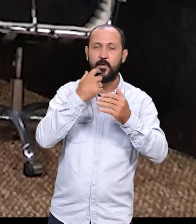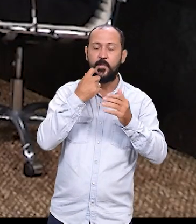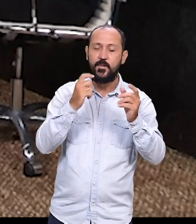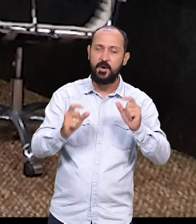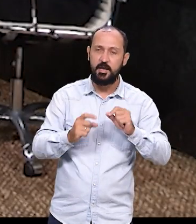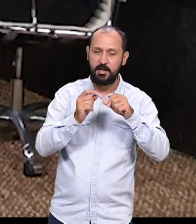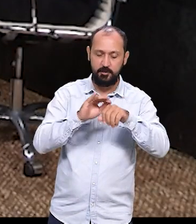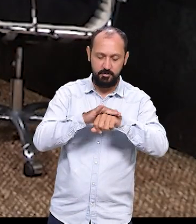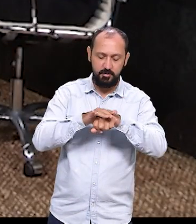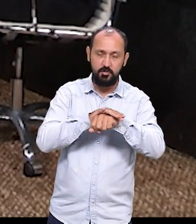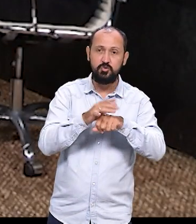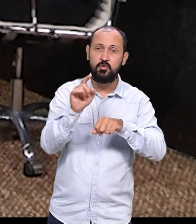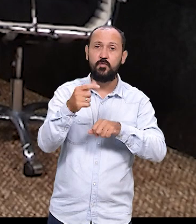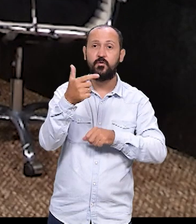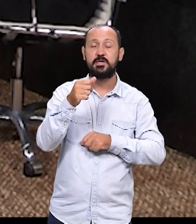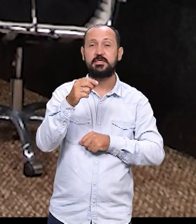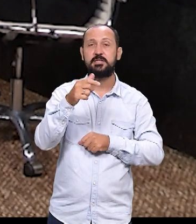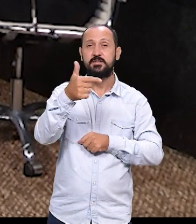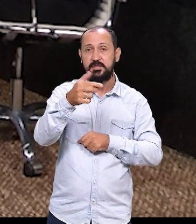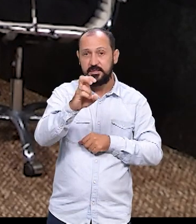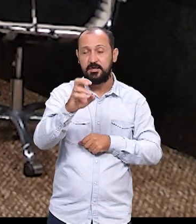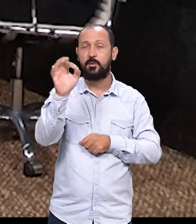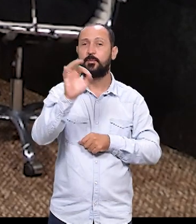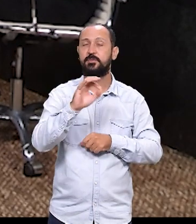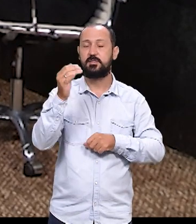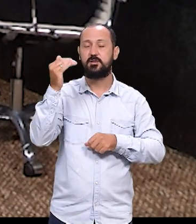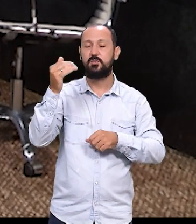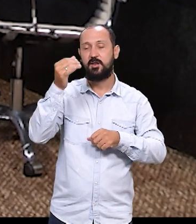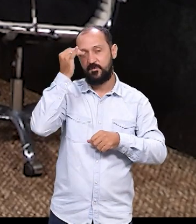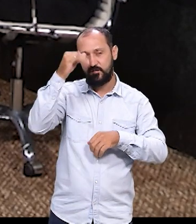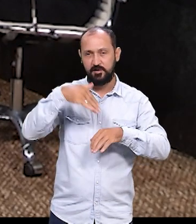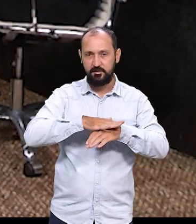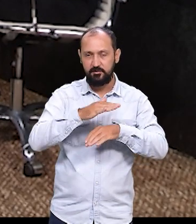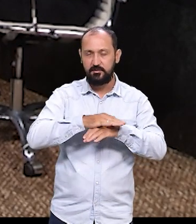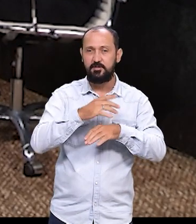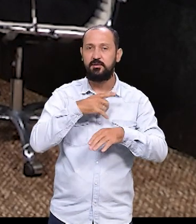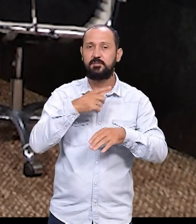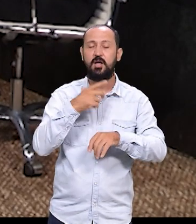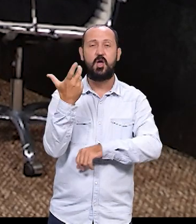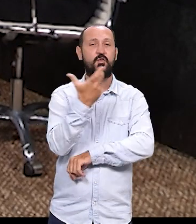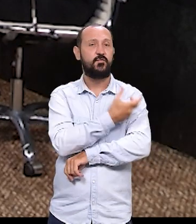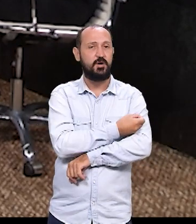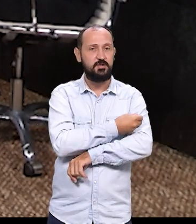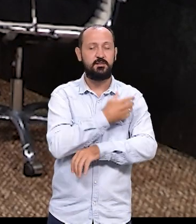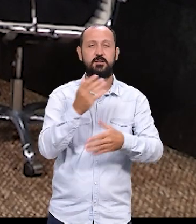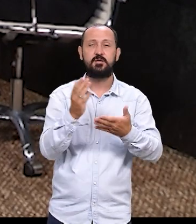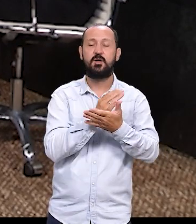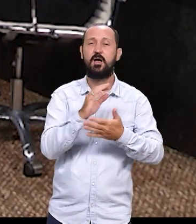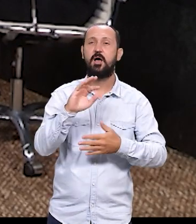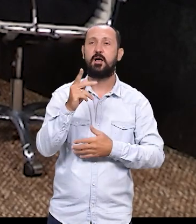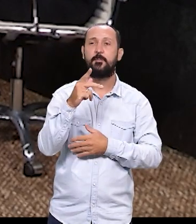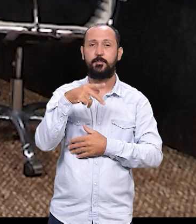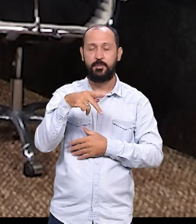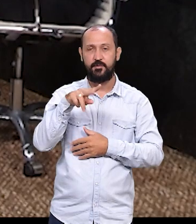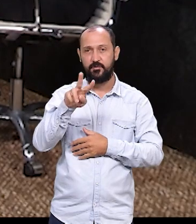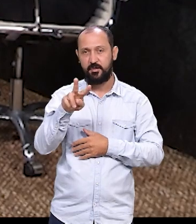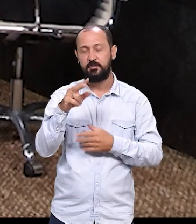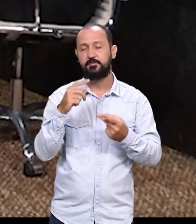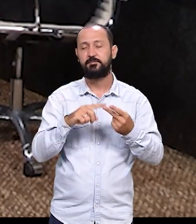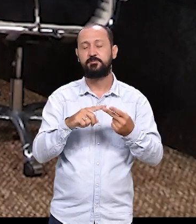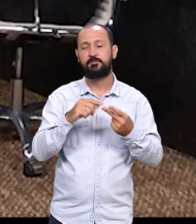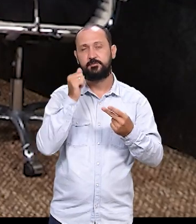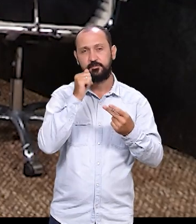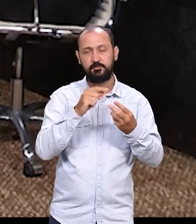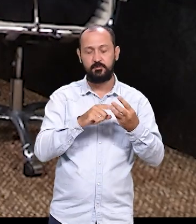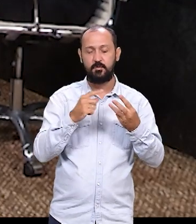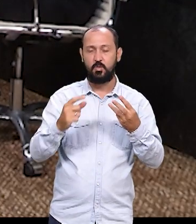prevenir o câncer de pele que compreende só ele 25% de todos os tumores e considerando que a gente tem as vacinas para o HPV prevenindo o câncer de